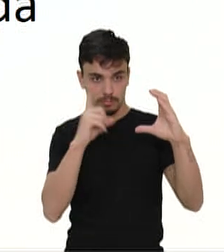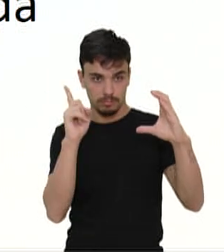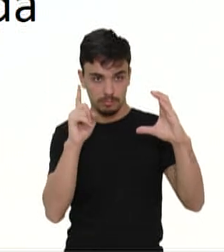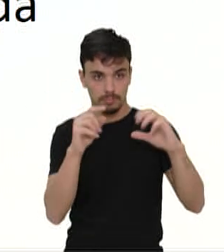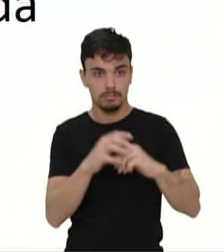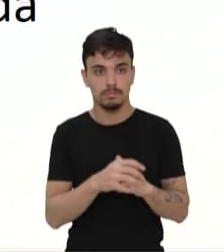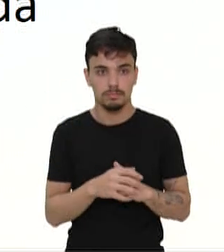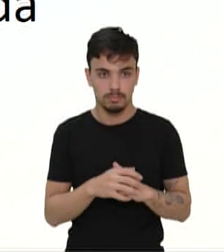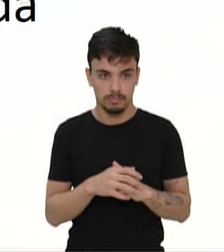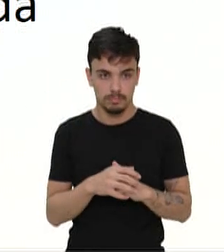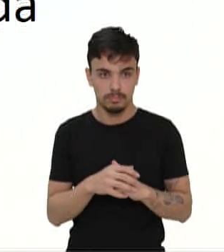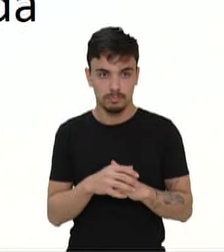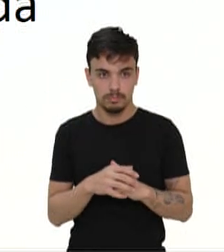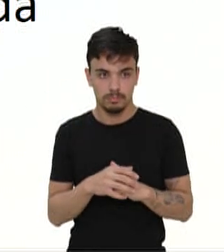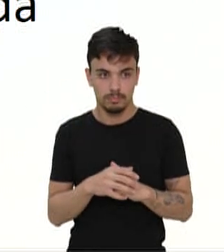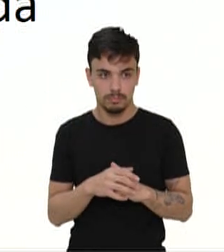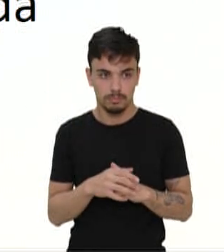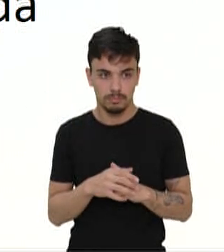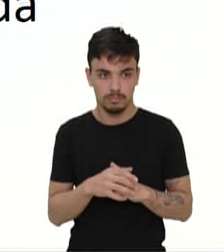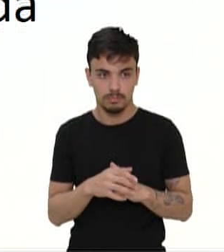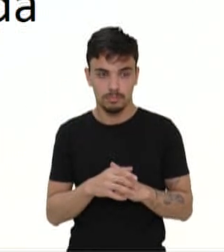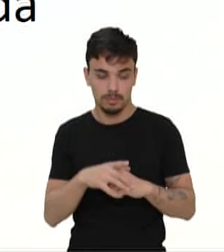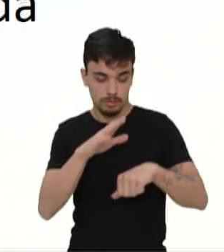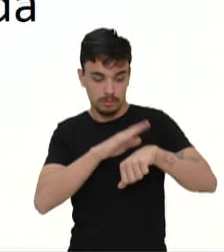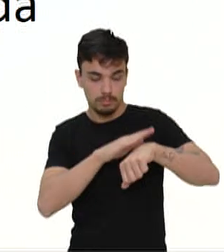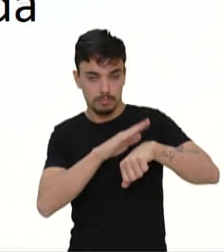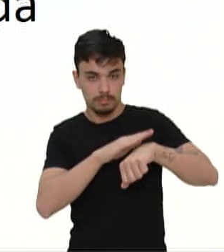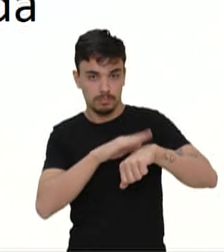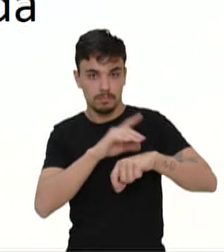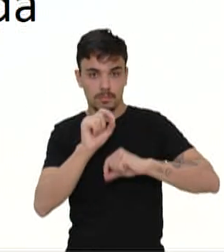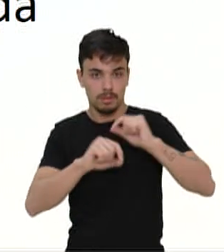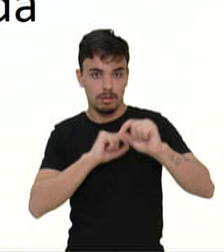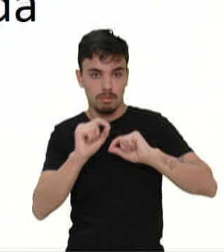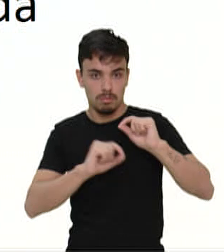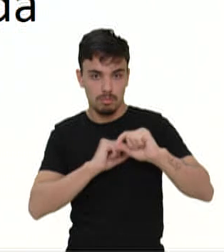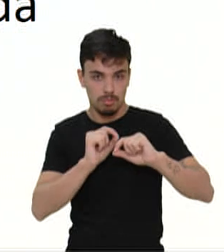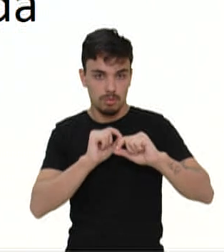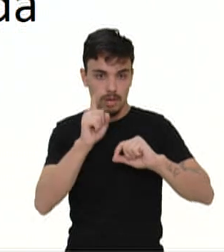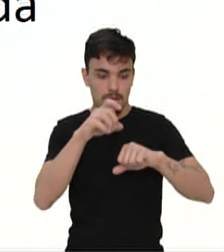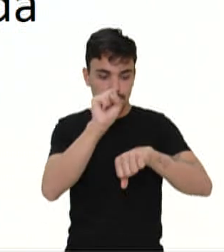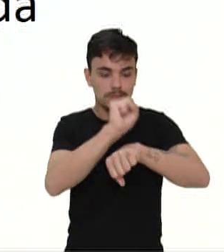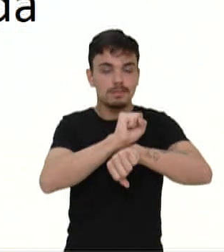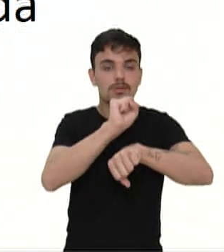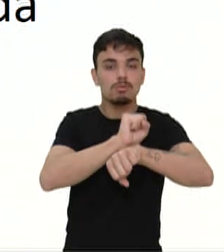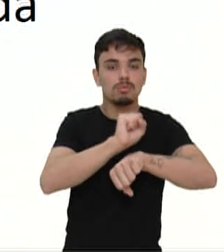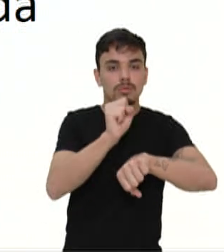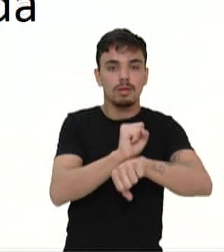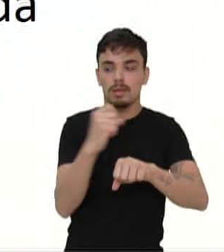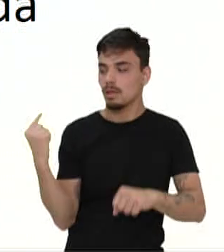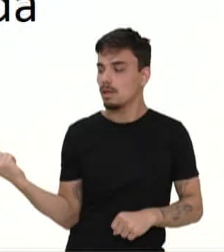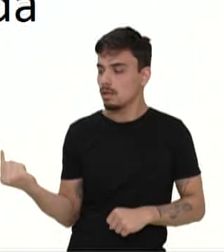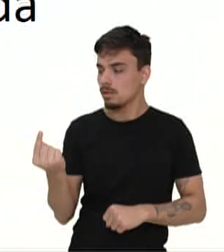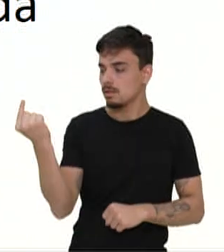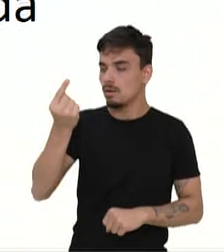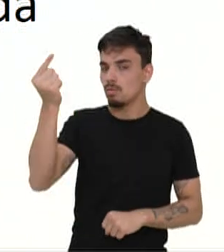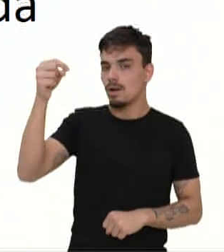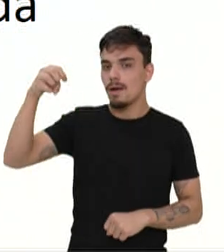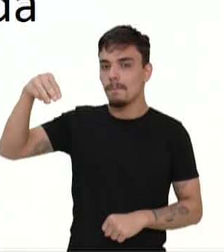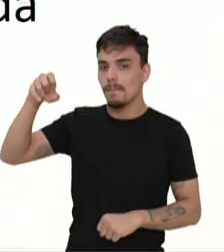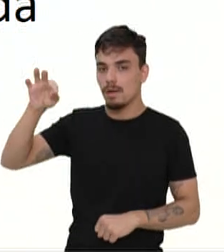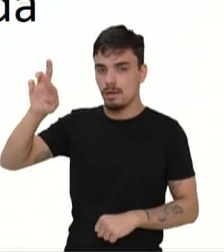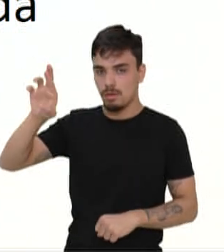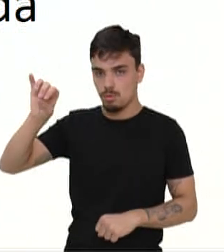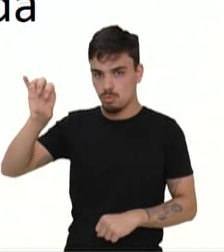120t menos 5t ao quadrado, em que o tempo é dado em segundos e a altura é dada em